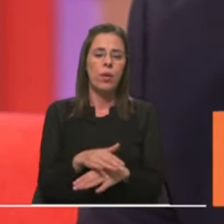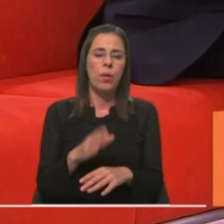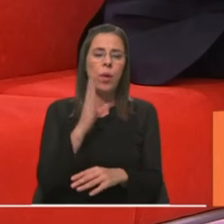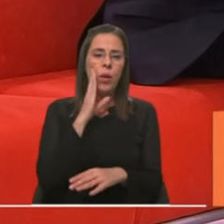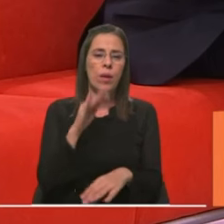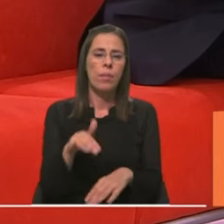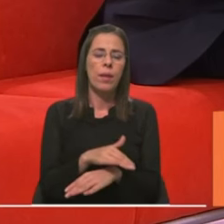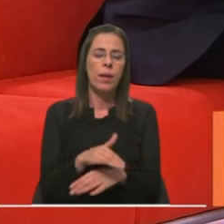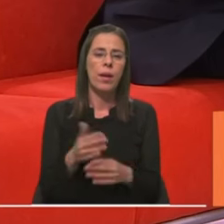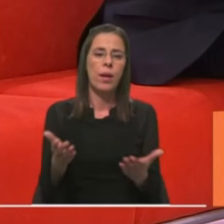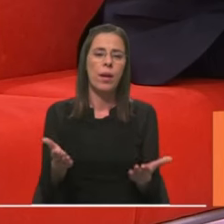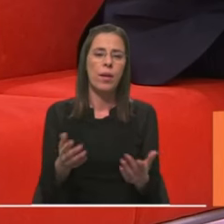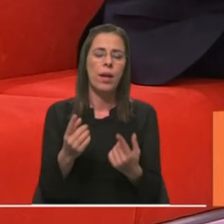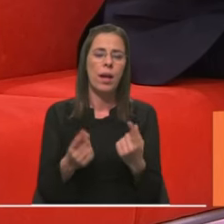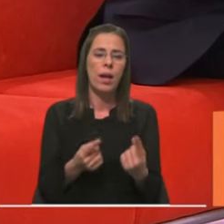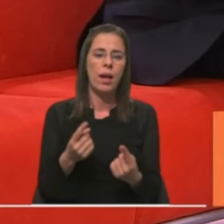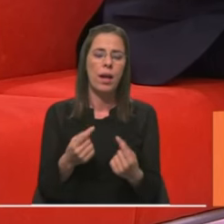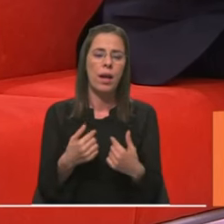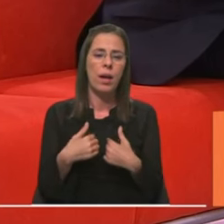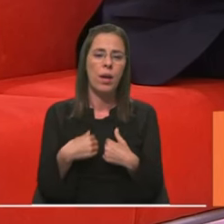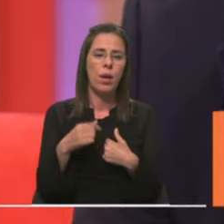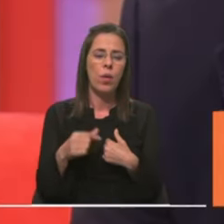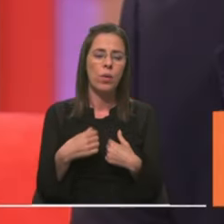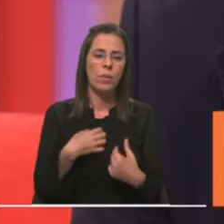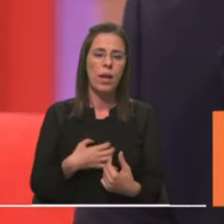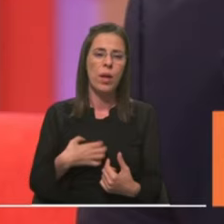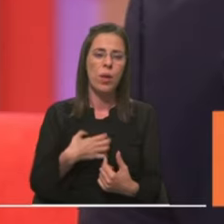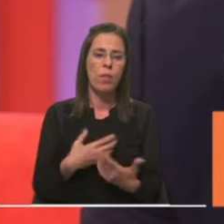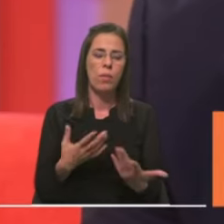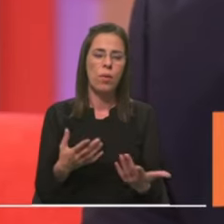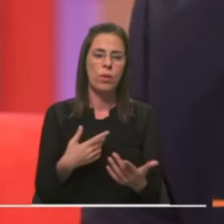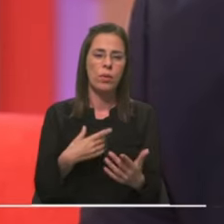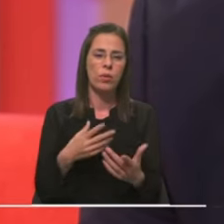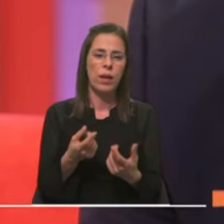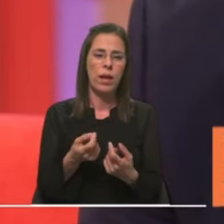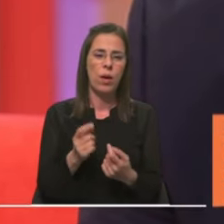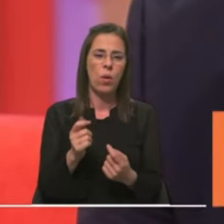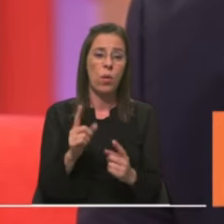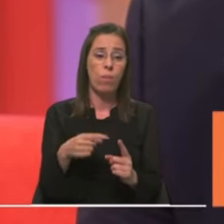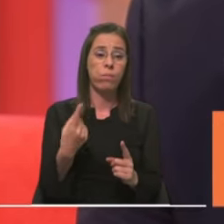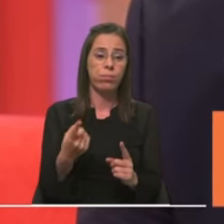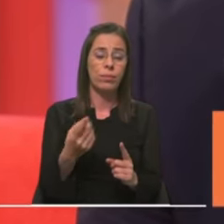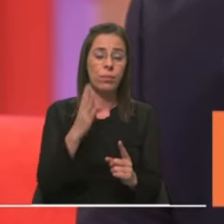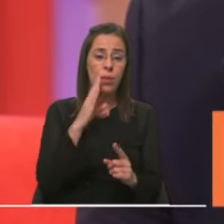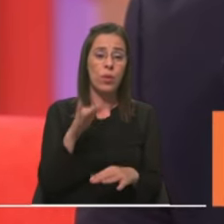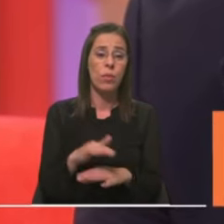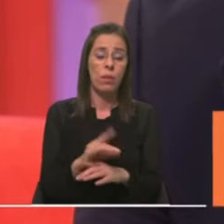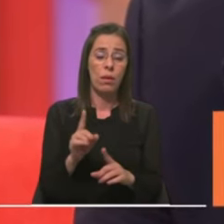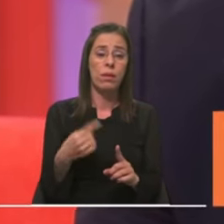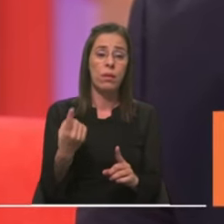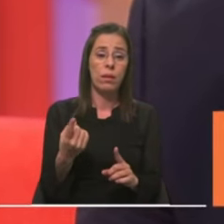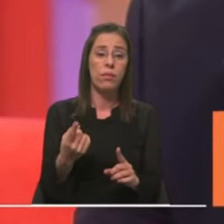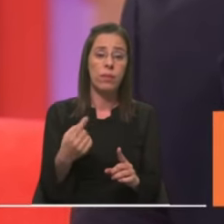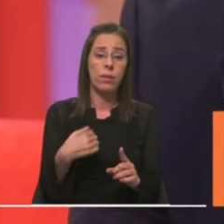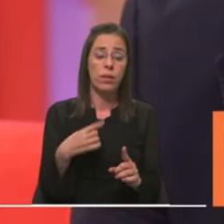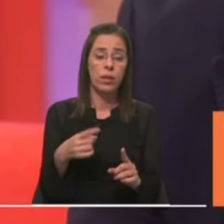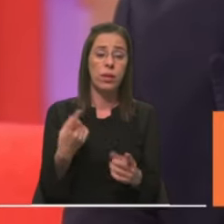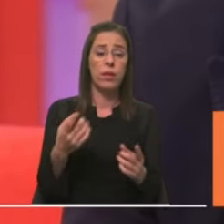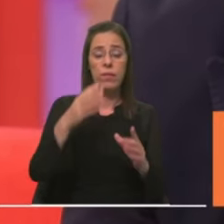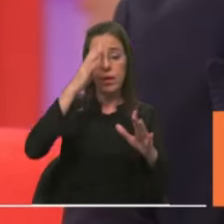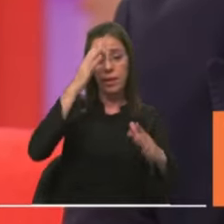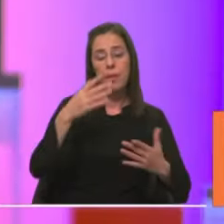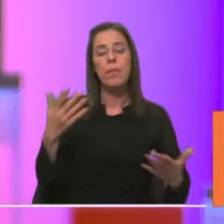dormir na rua às vezes é uma coisa que ainda hoje me incomoda porque eu acho que já tive tão próximo dessa situação que é tive tive porque